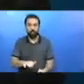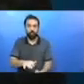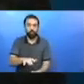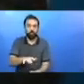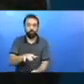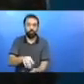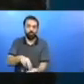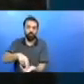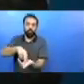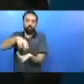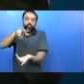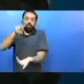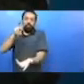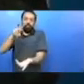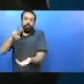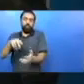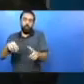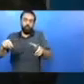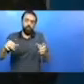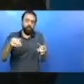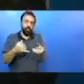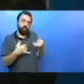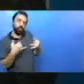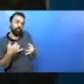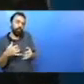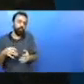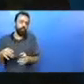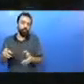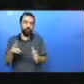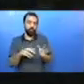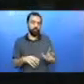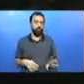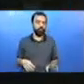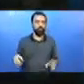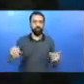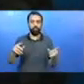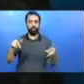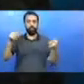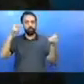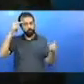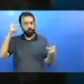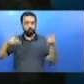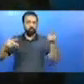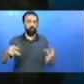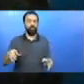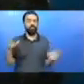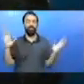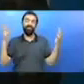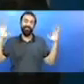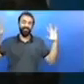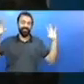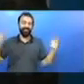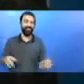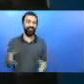a se movimentar, e as pessoas em volta ficaram tão felizes com esse acontecimento que começaram a festejar e a celebrar a